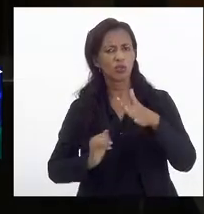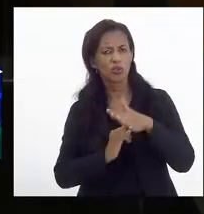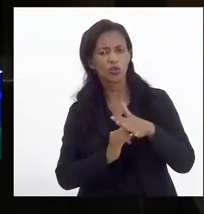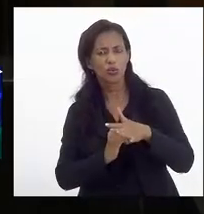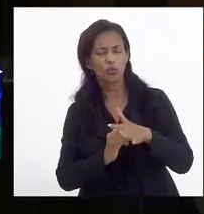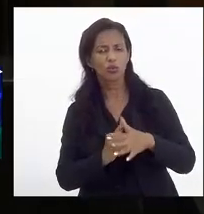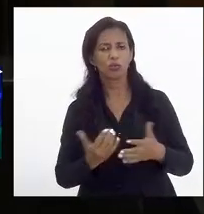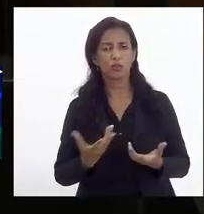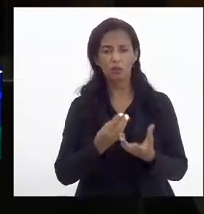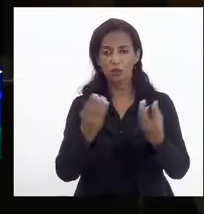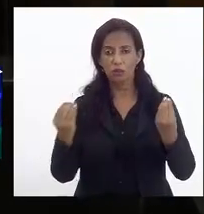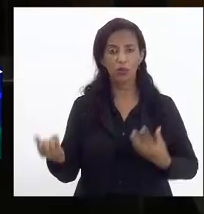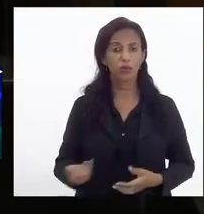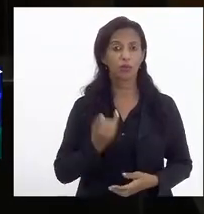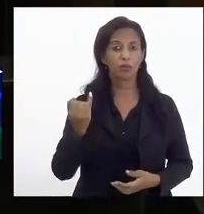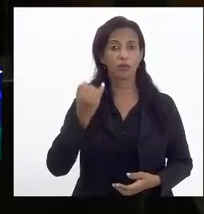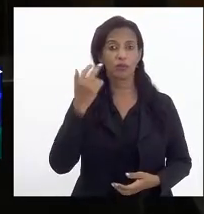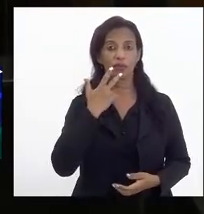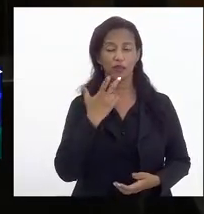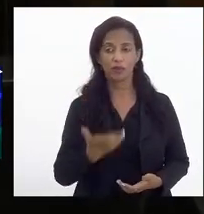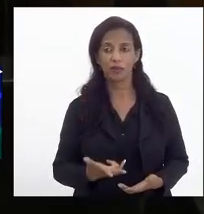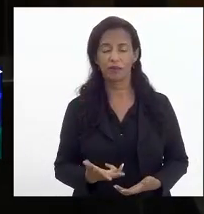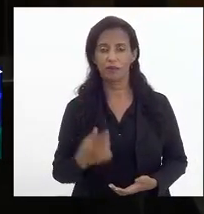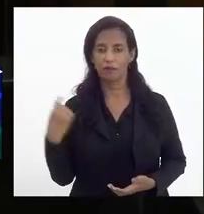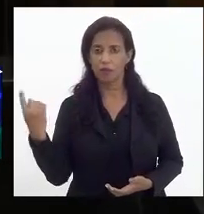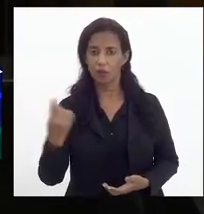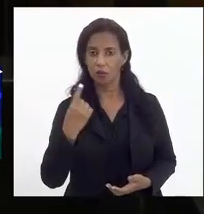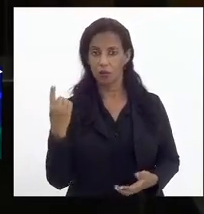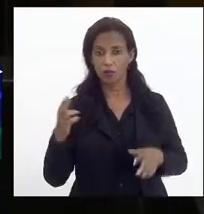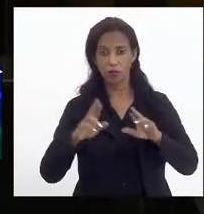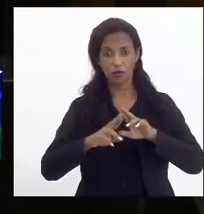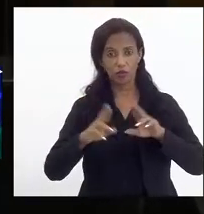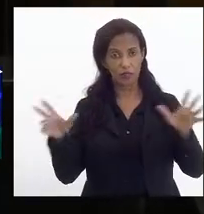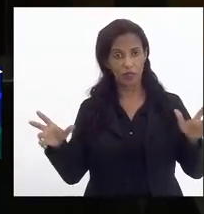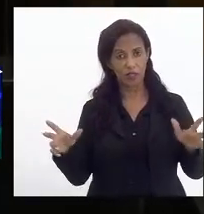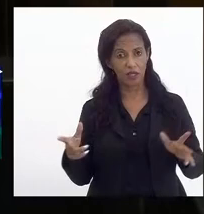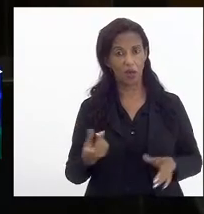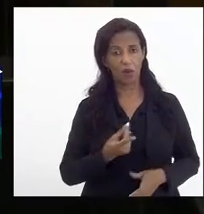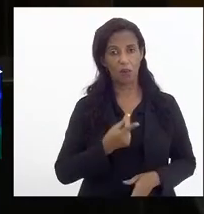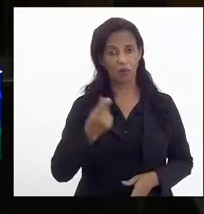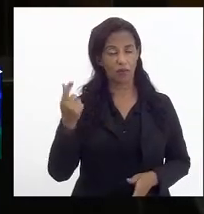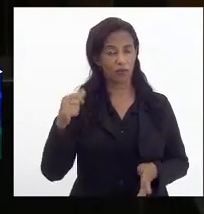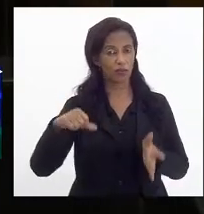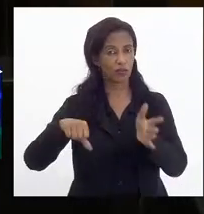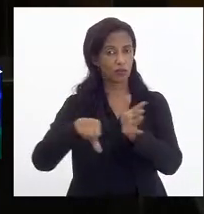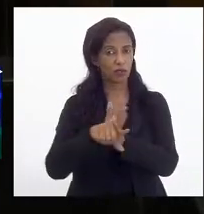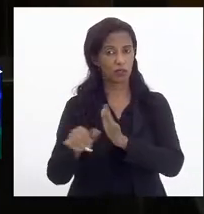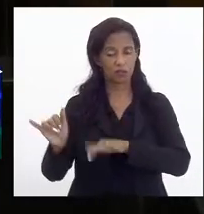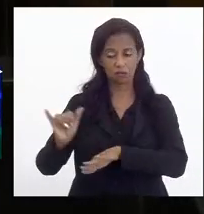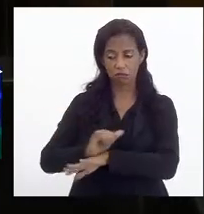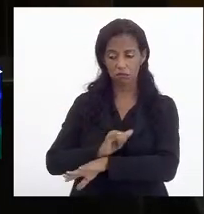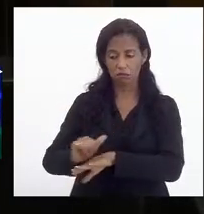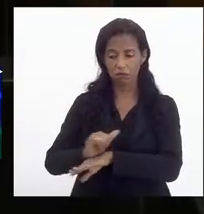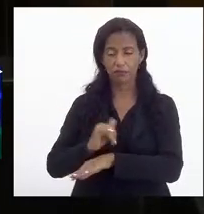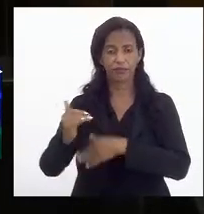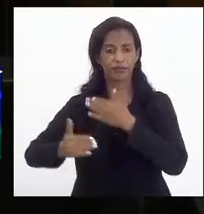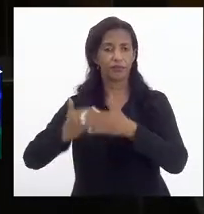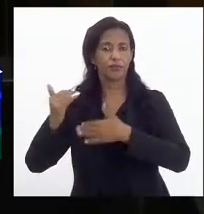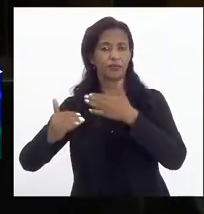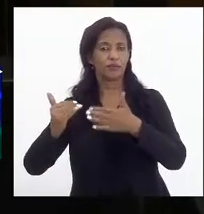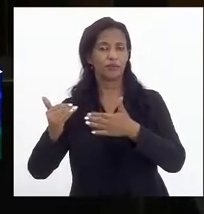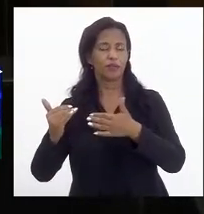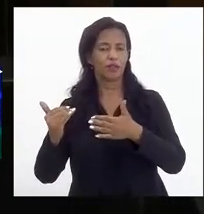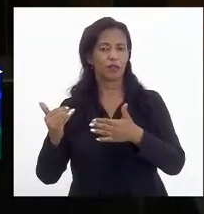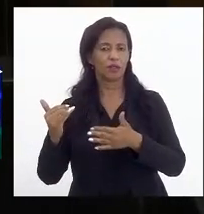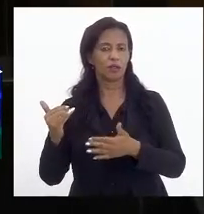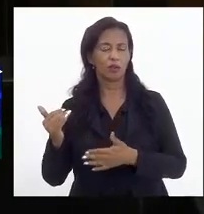ímpar tosse é muito importante dizer que o nosso diferencial para sair da crise nesse projeto estratégico de desenvolvimento econômico-social